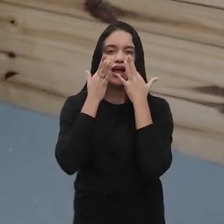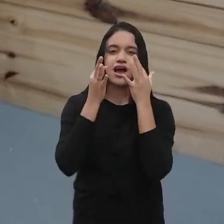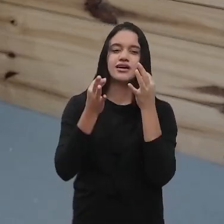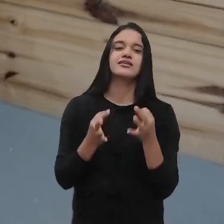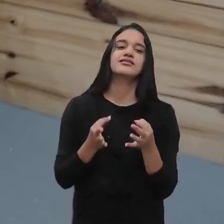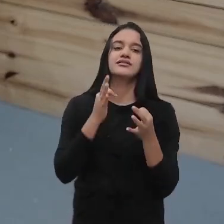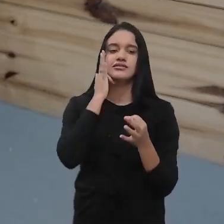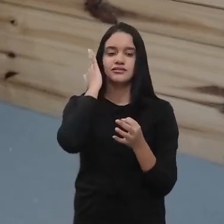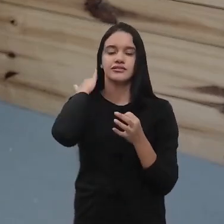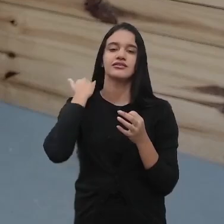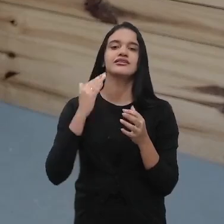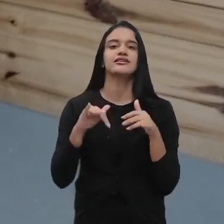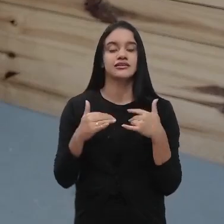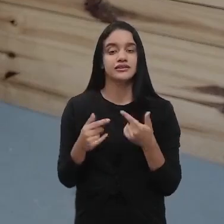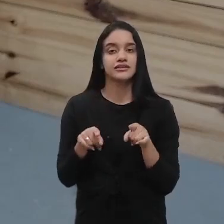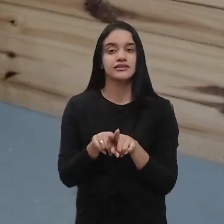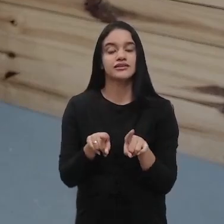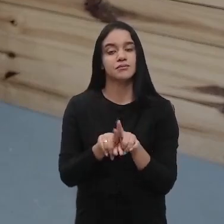atenção,